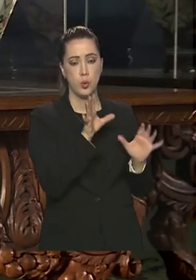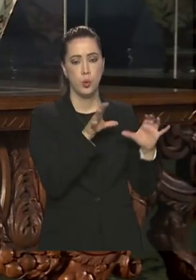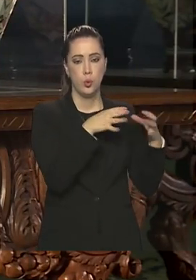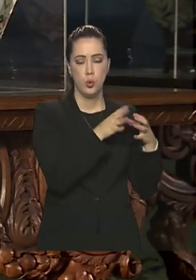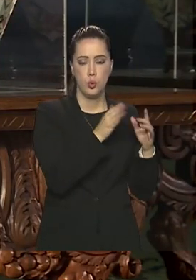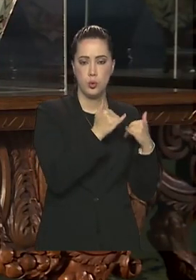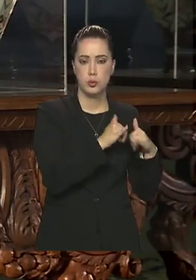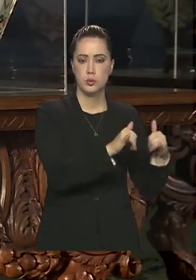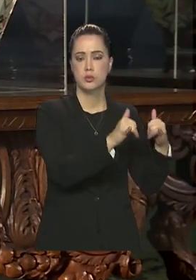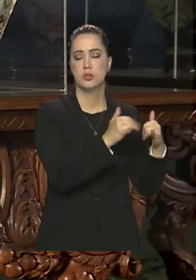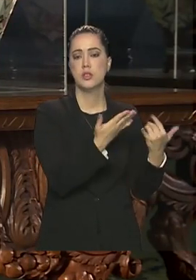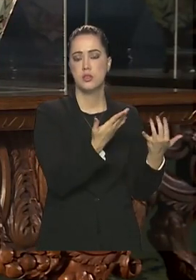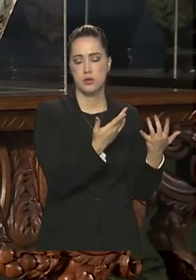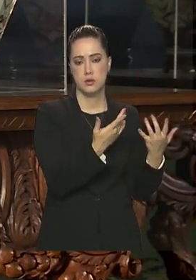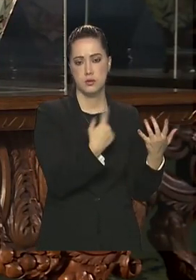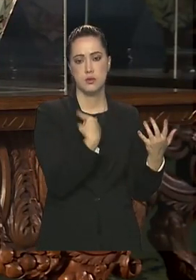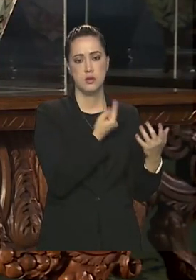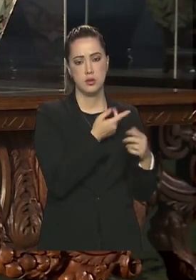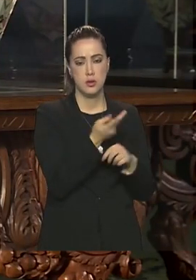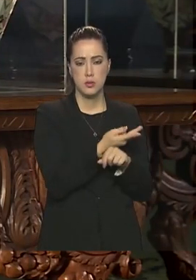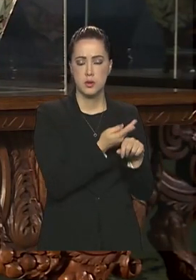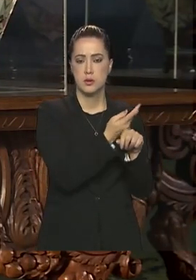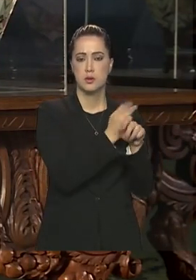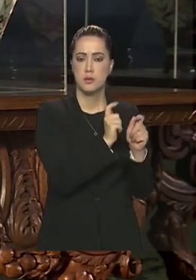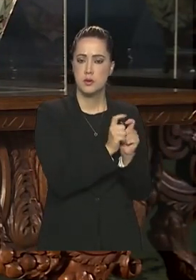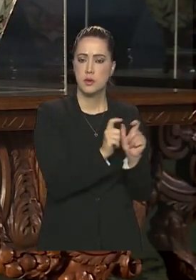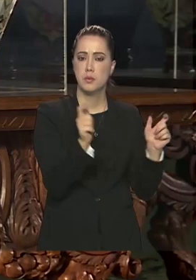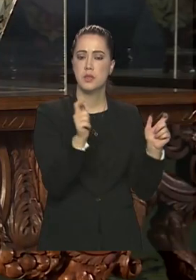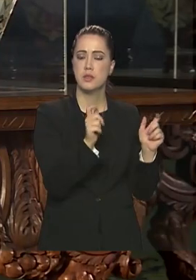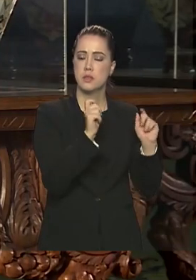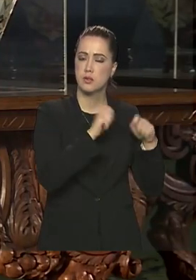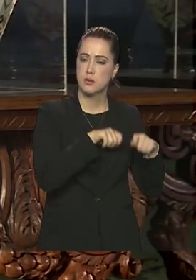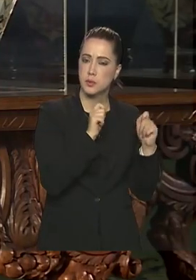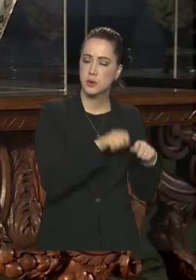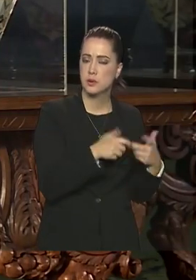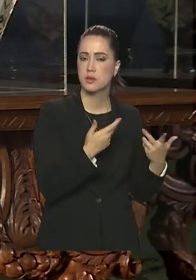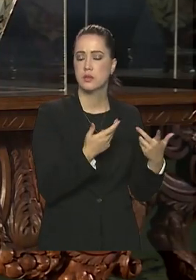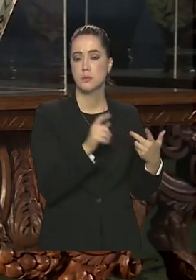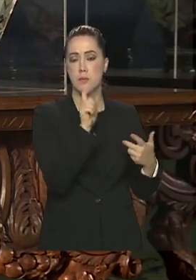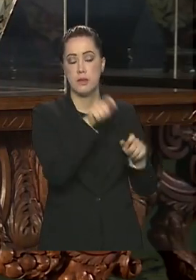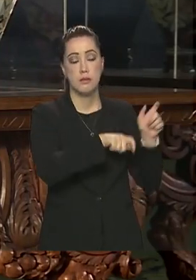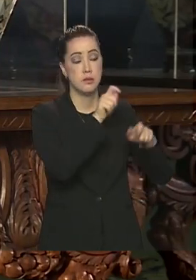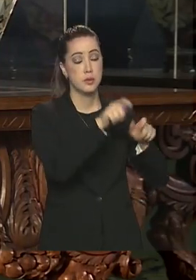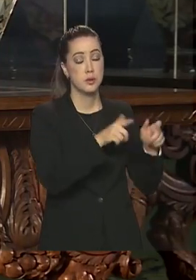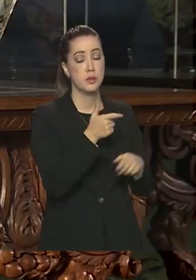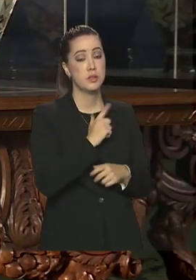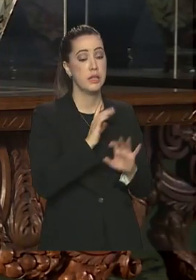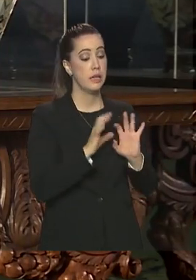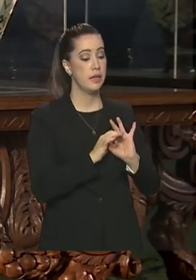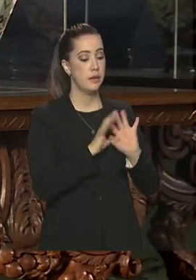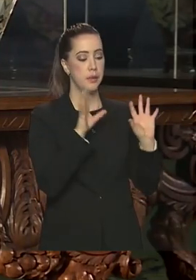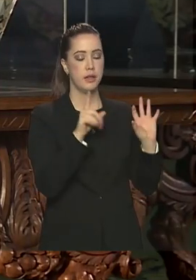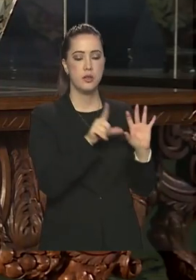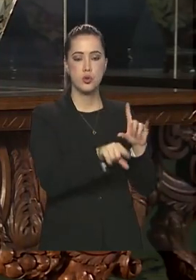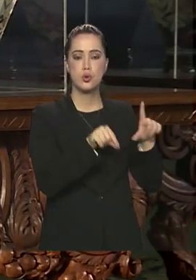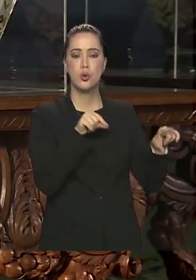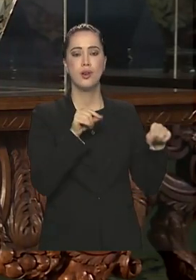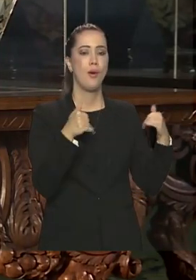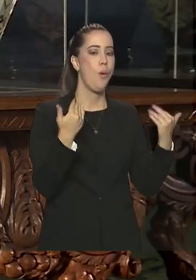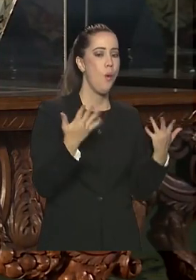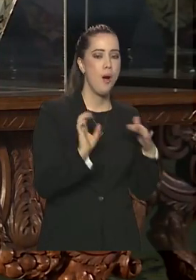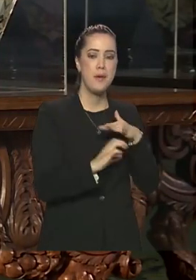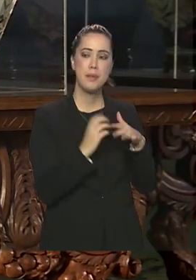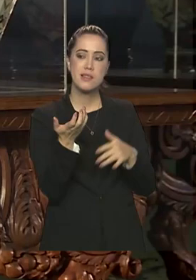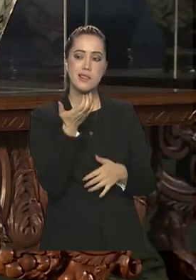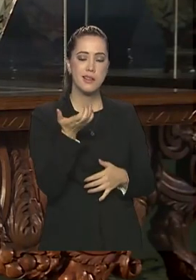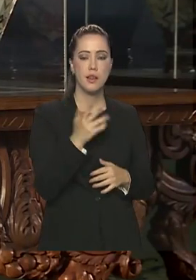exemplo, em que buscaremos uma ampliação do mercado livre, em que os consumidores terão a liberdade de escolher o